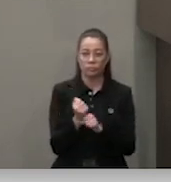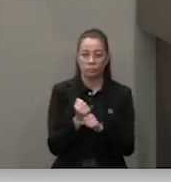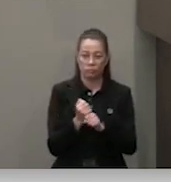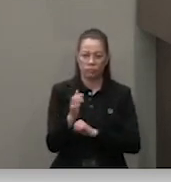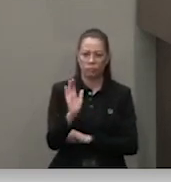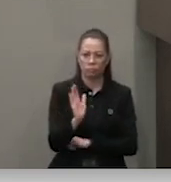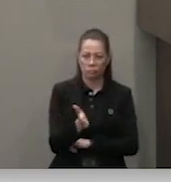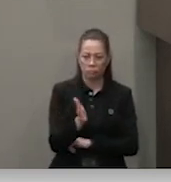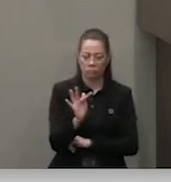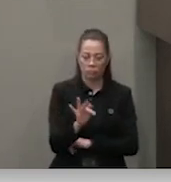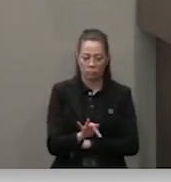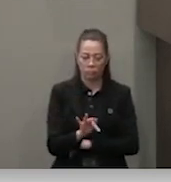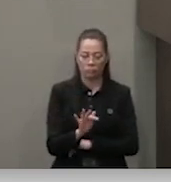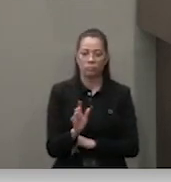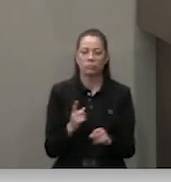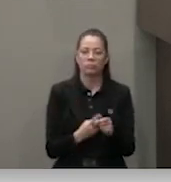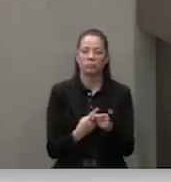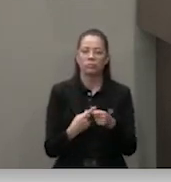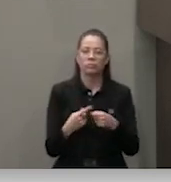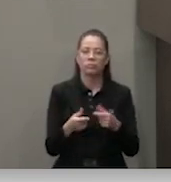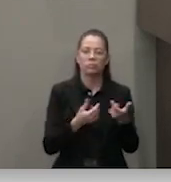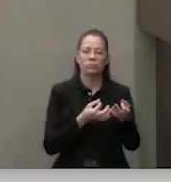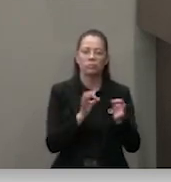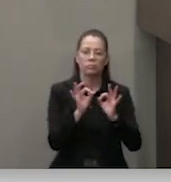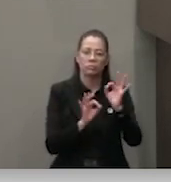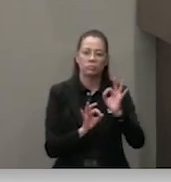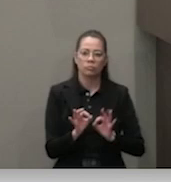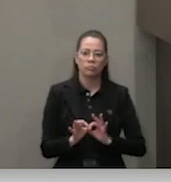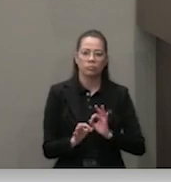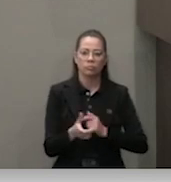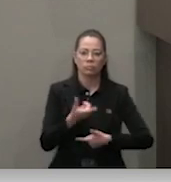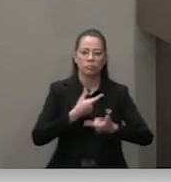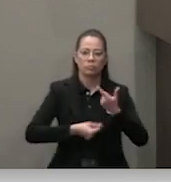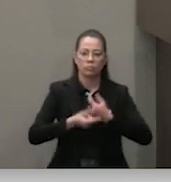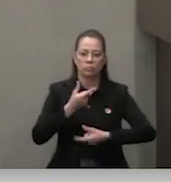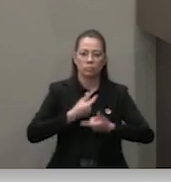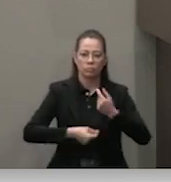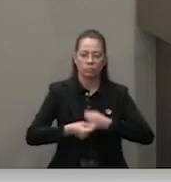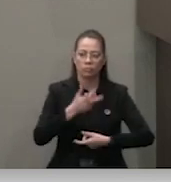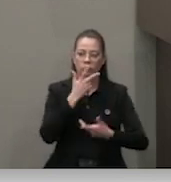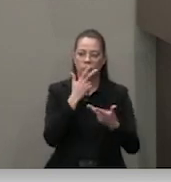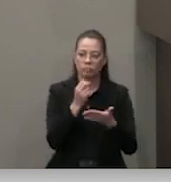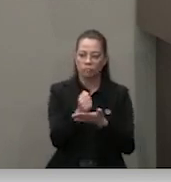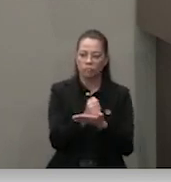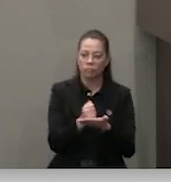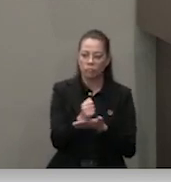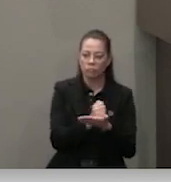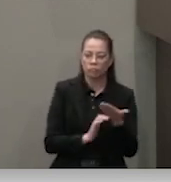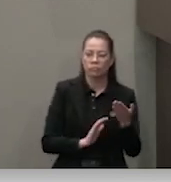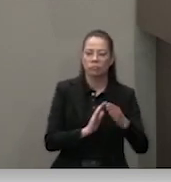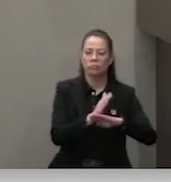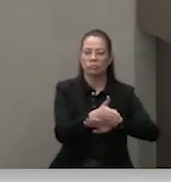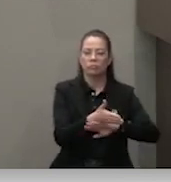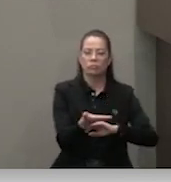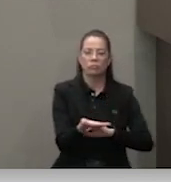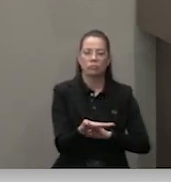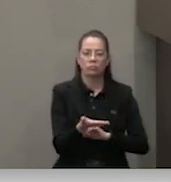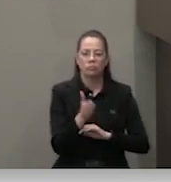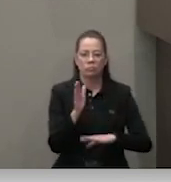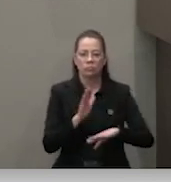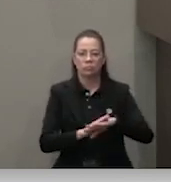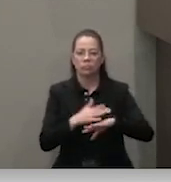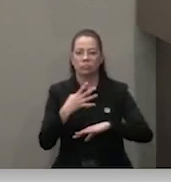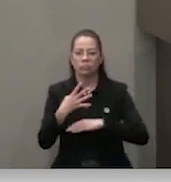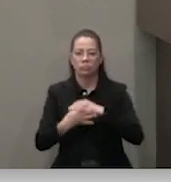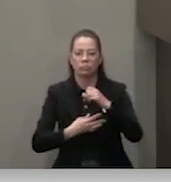ano dessas administração que se sucedem com a mesma base tá entrando agora para mais